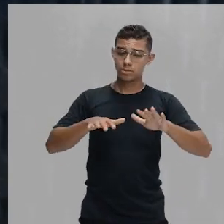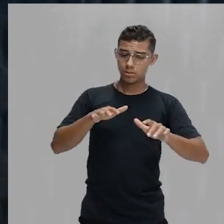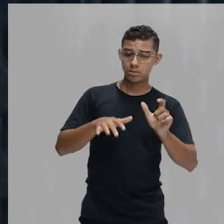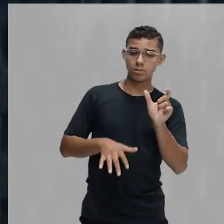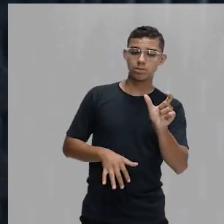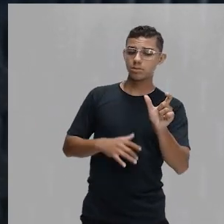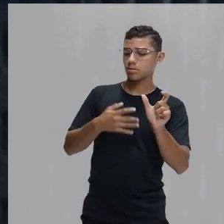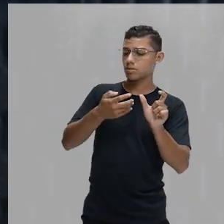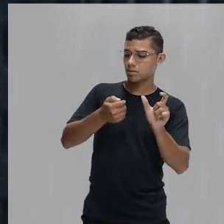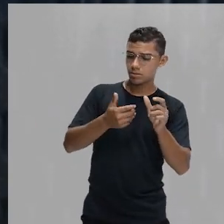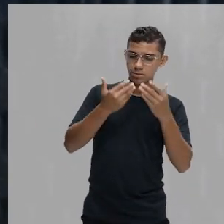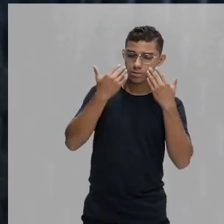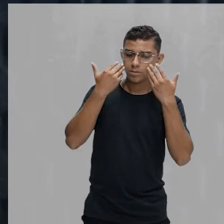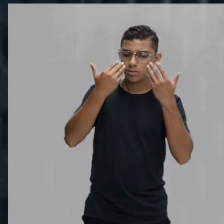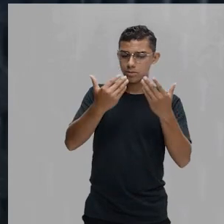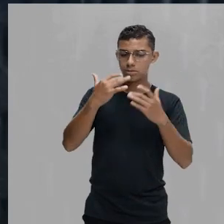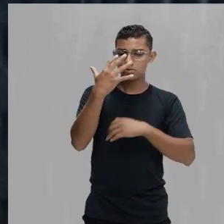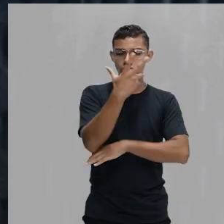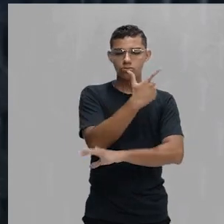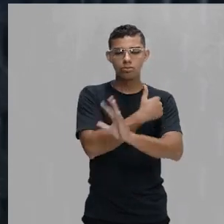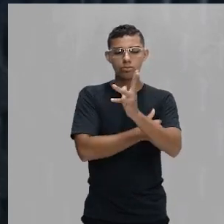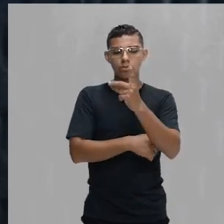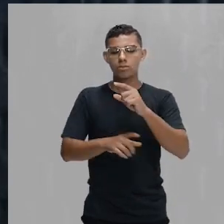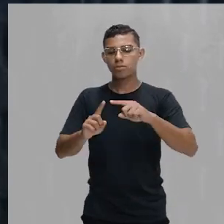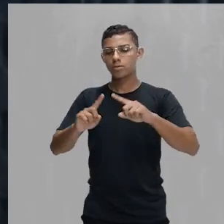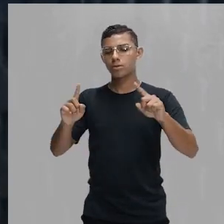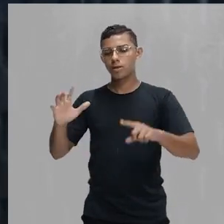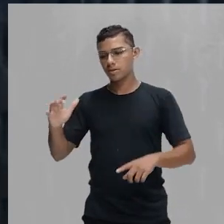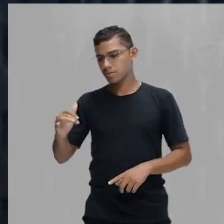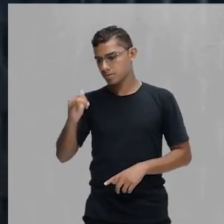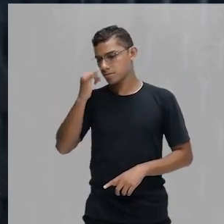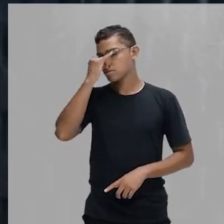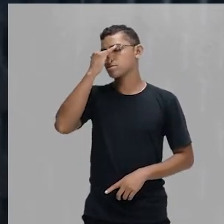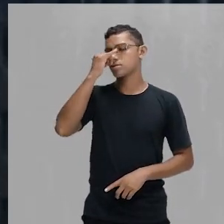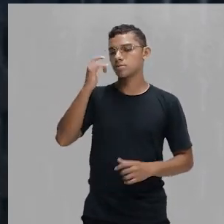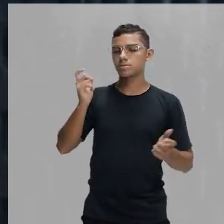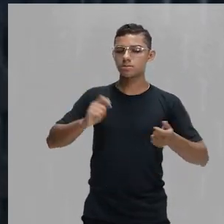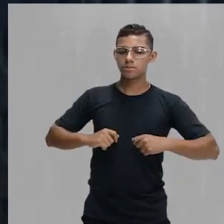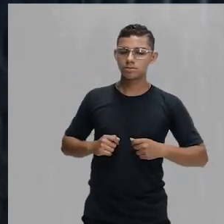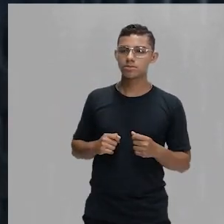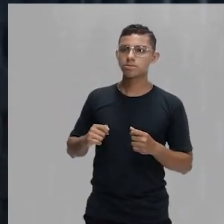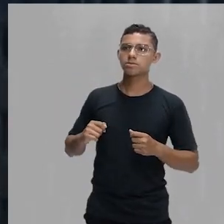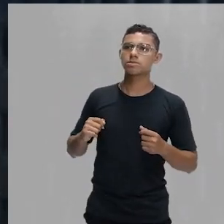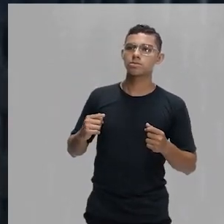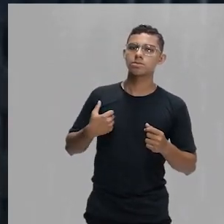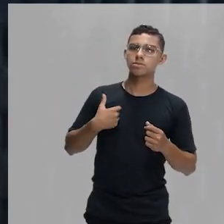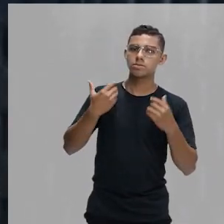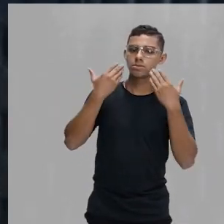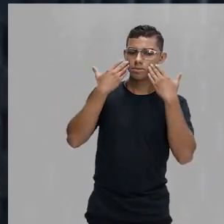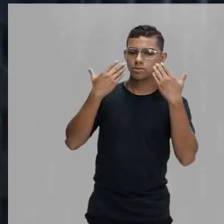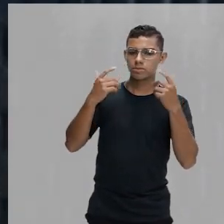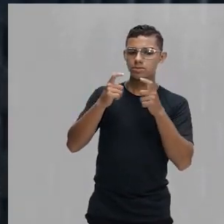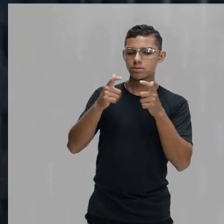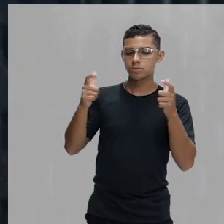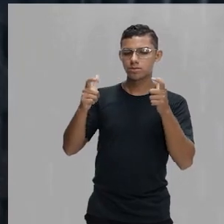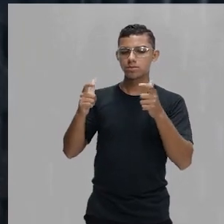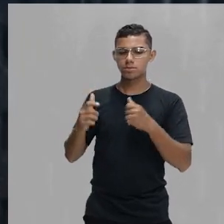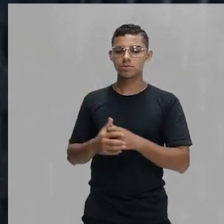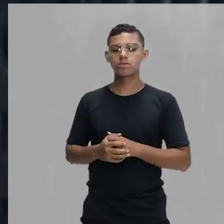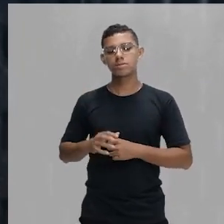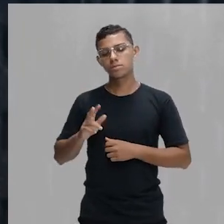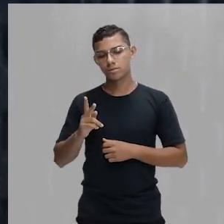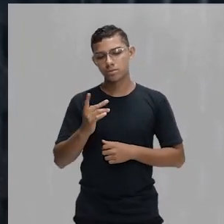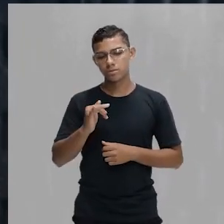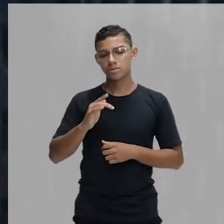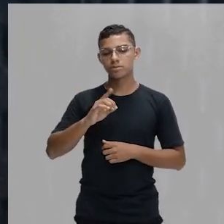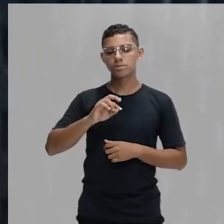ambiental, certo? Mas no momento em que acontece um acidente, como nós já vimos, ela vai gerar um impacto ambiental muito grande. E as hidrelétricas,